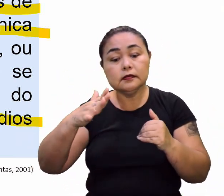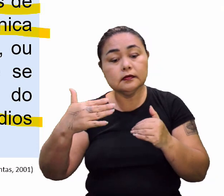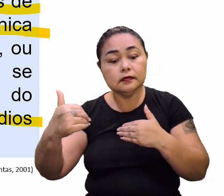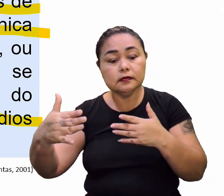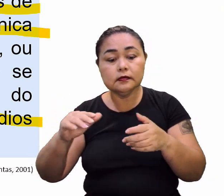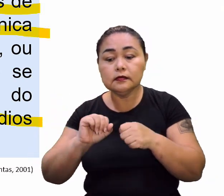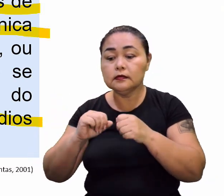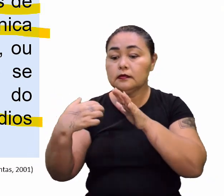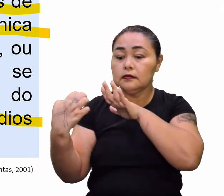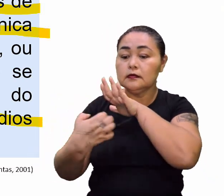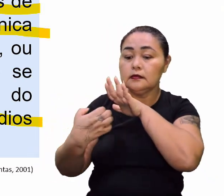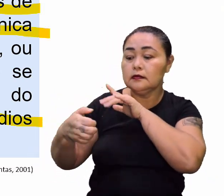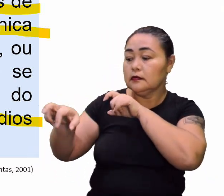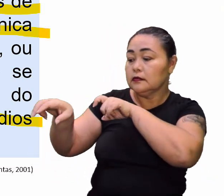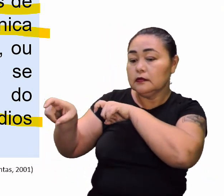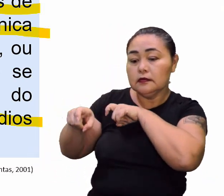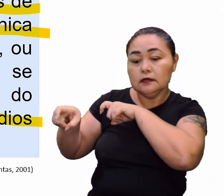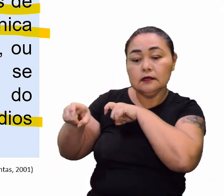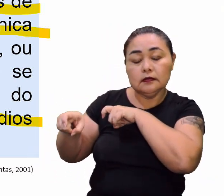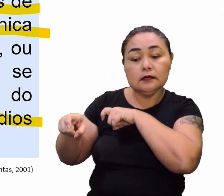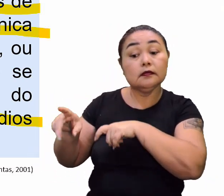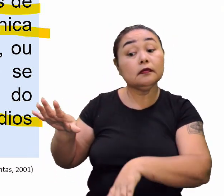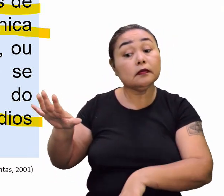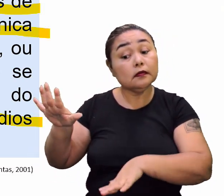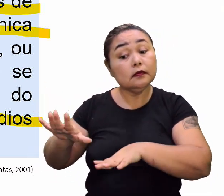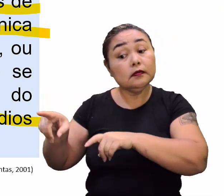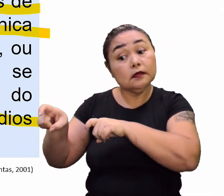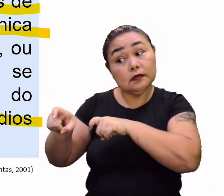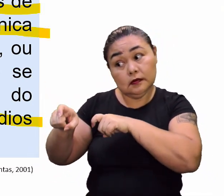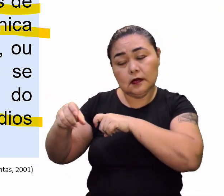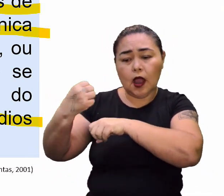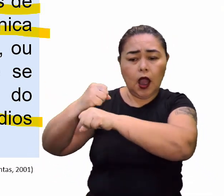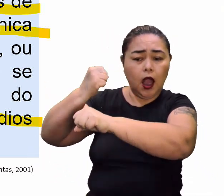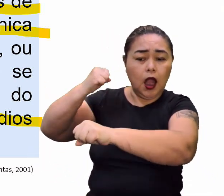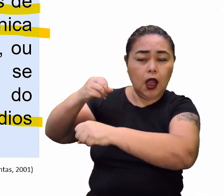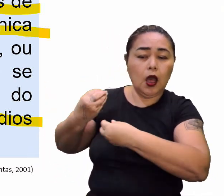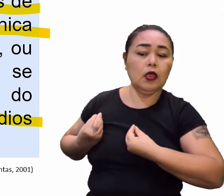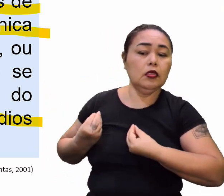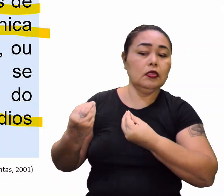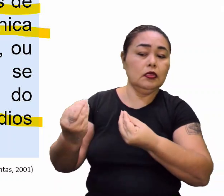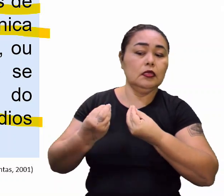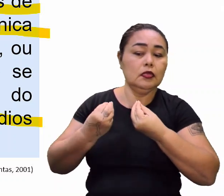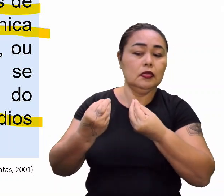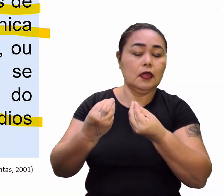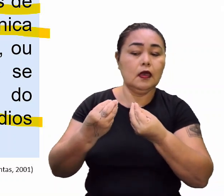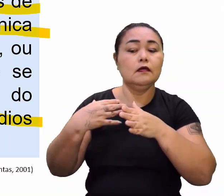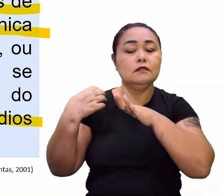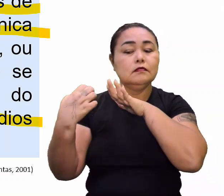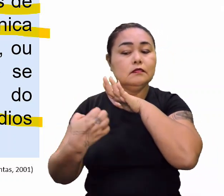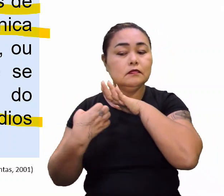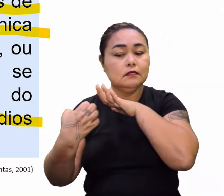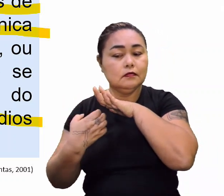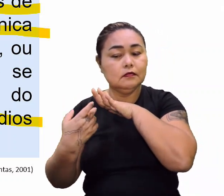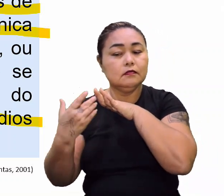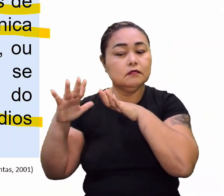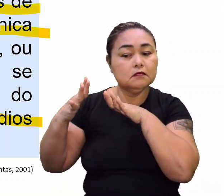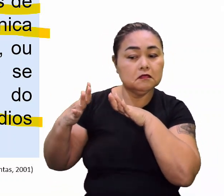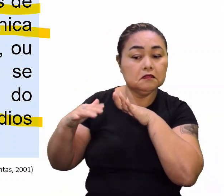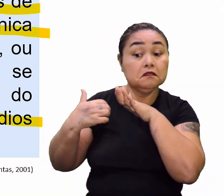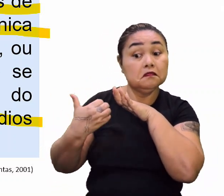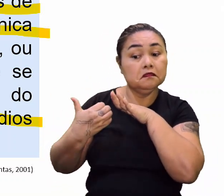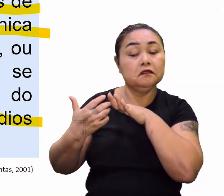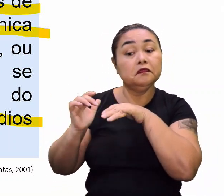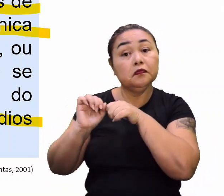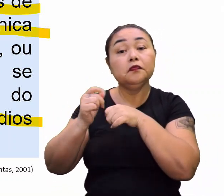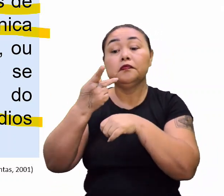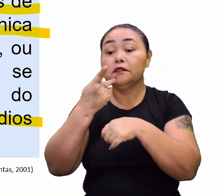pequenos empresários rurais. Ou seja, as terras maiores também eram dadas para médios e pequenos empresários. Que,